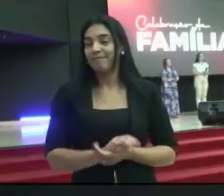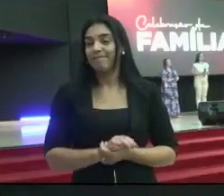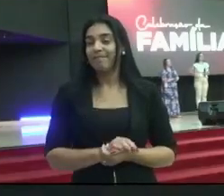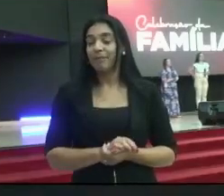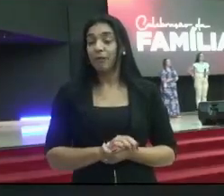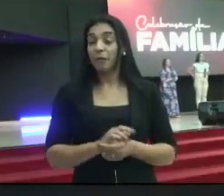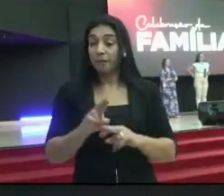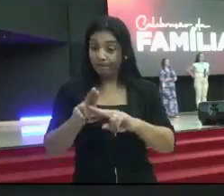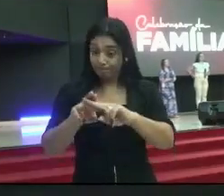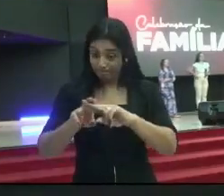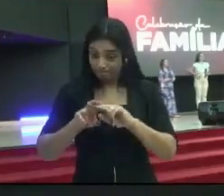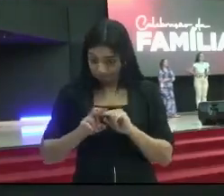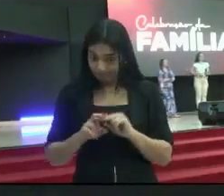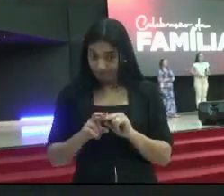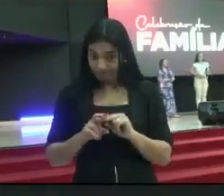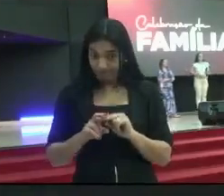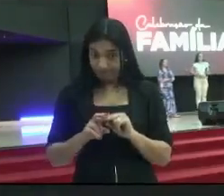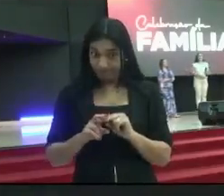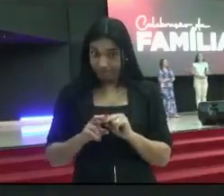Por isso,